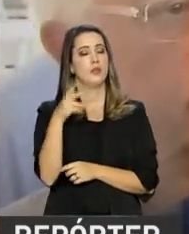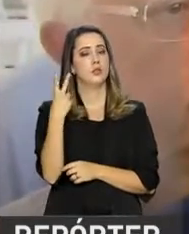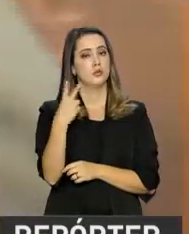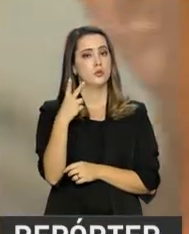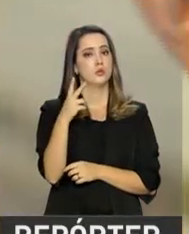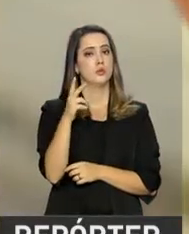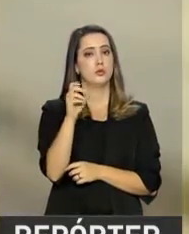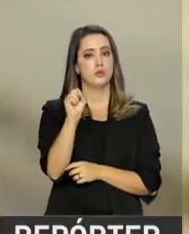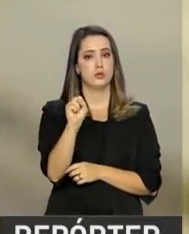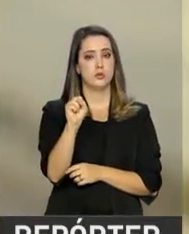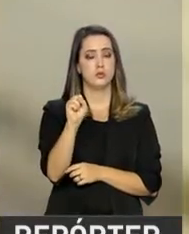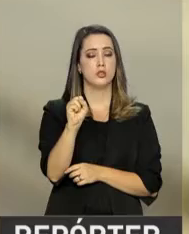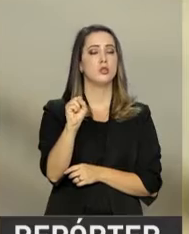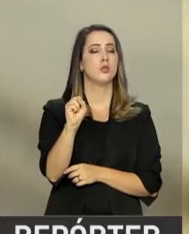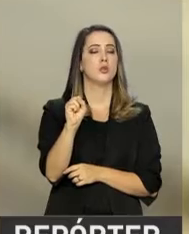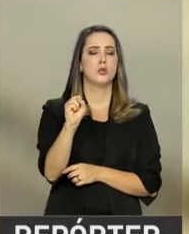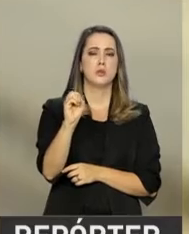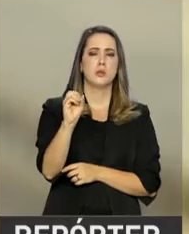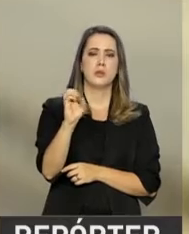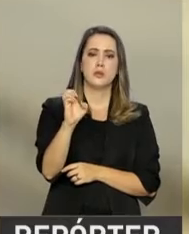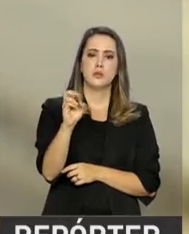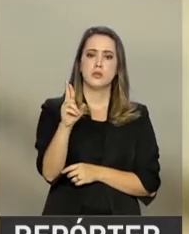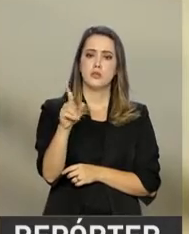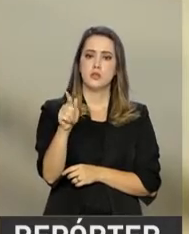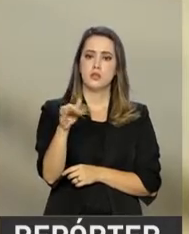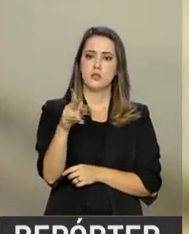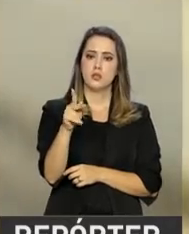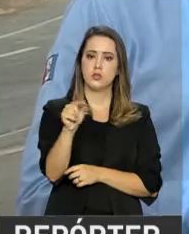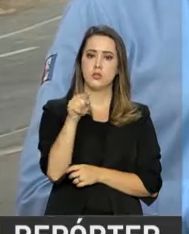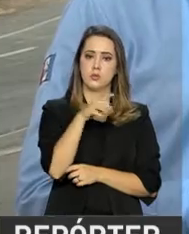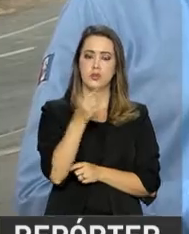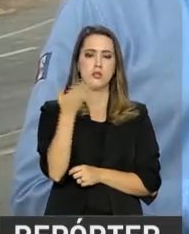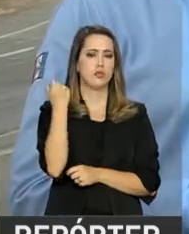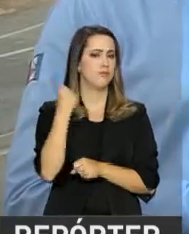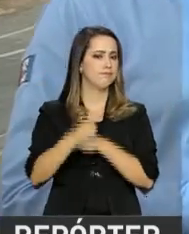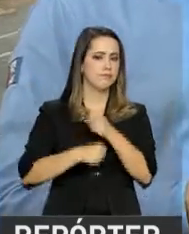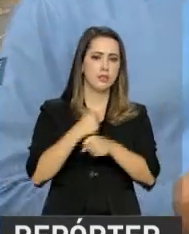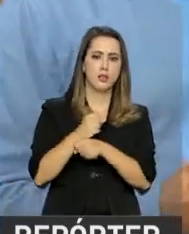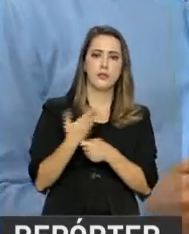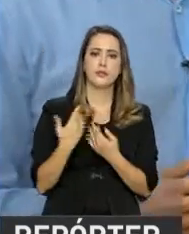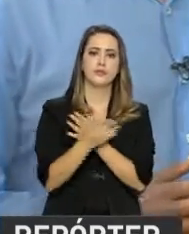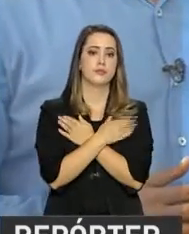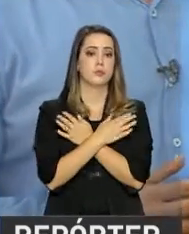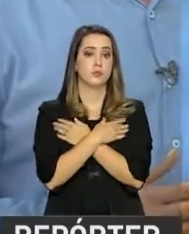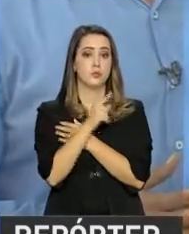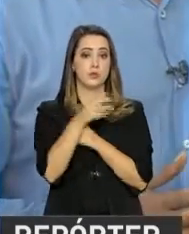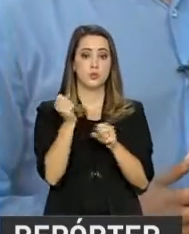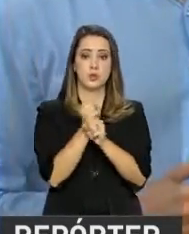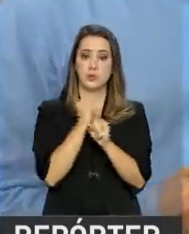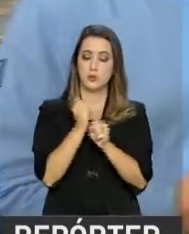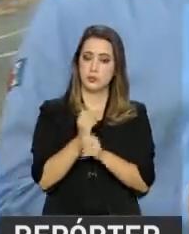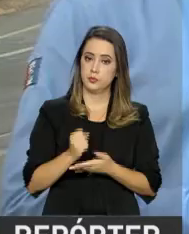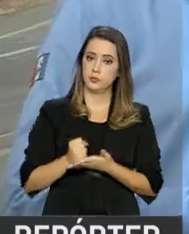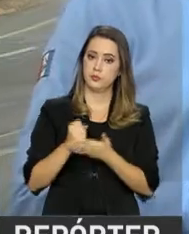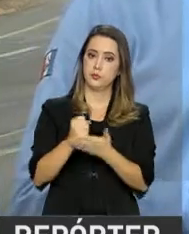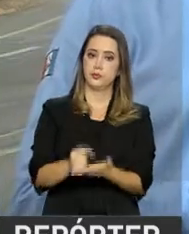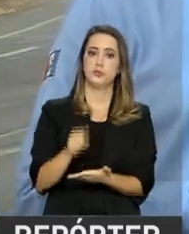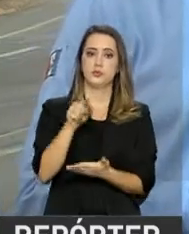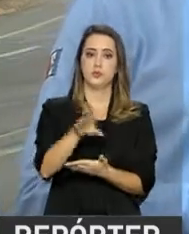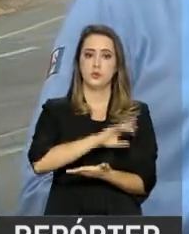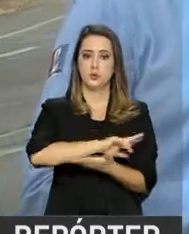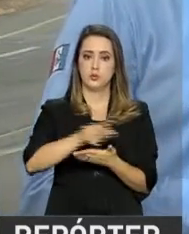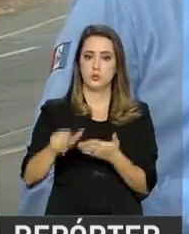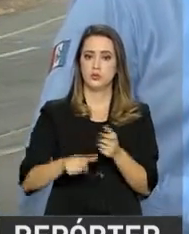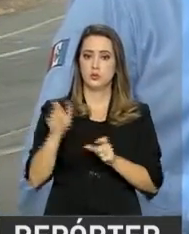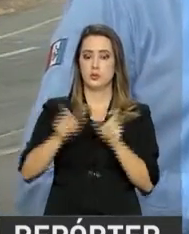na bahia josé mora na região estava anos desempregado a obra como conta foi uma oportunidade para ele e